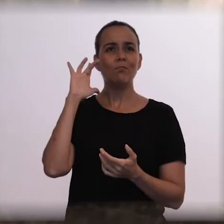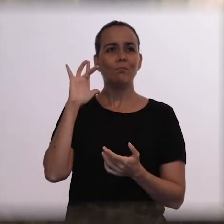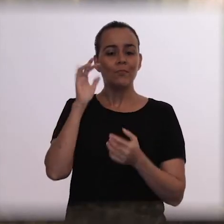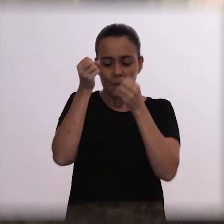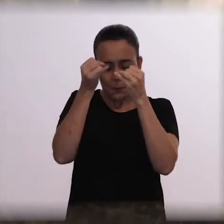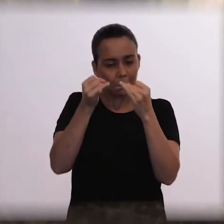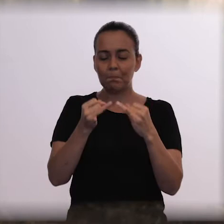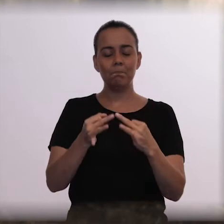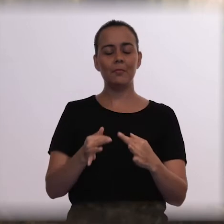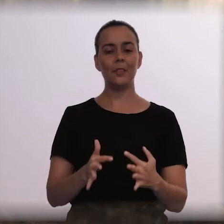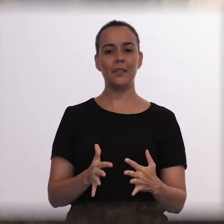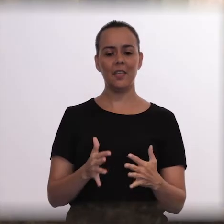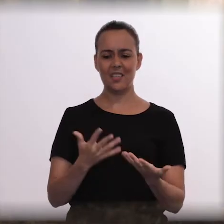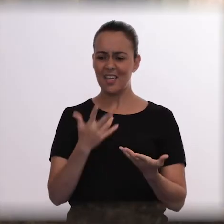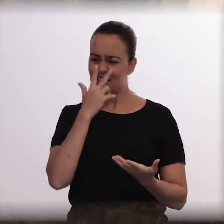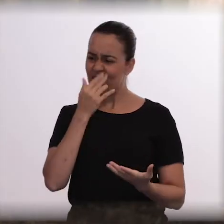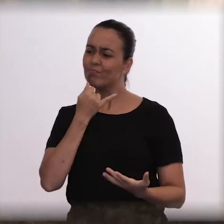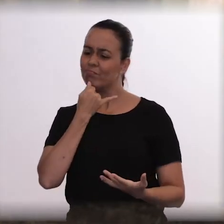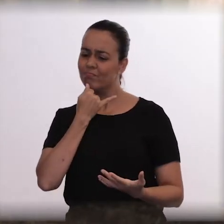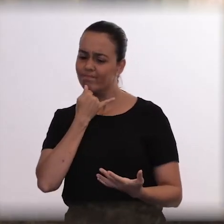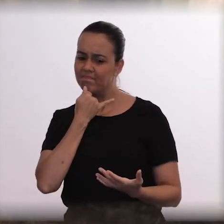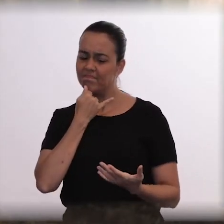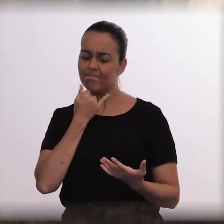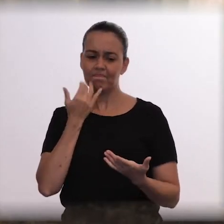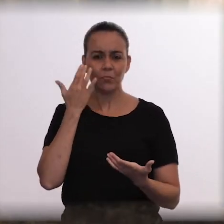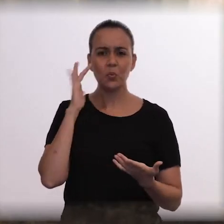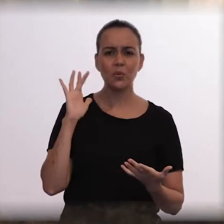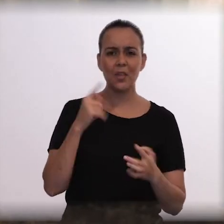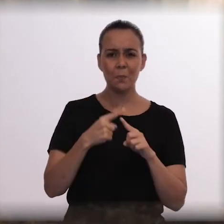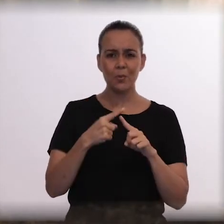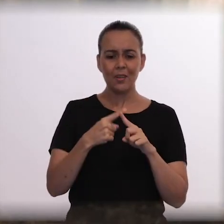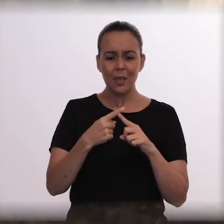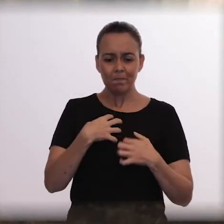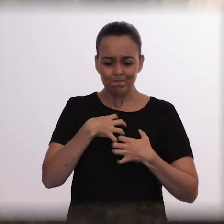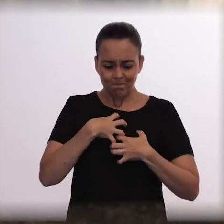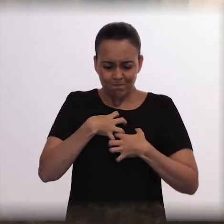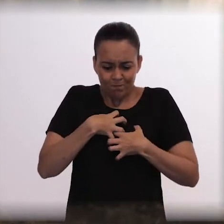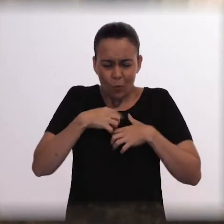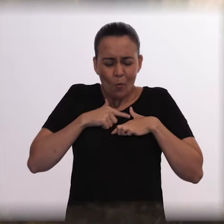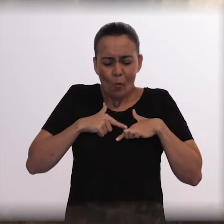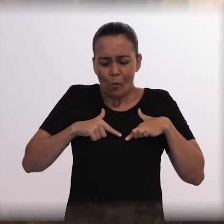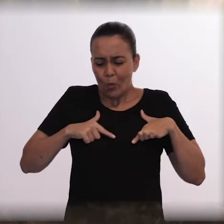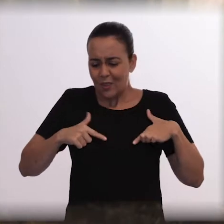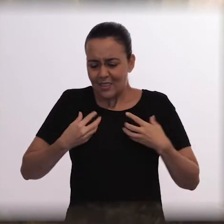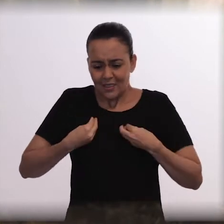tristeza, talvez, porque é um negócio muito vazio, muito